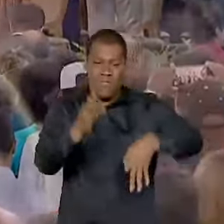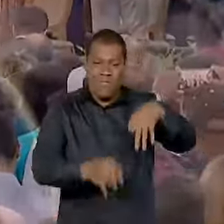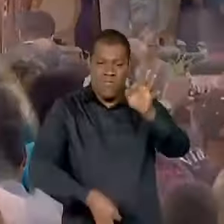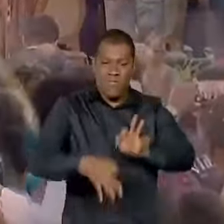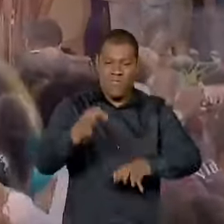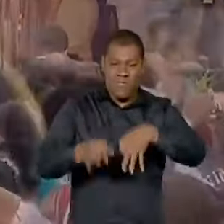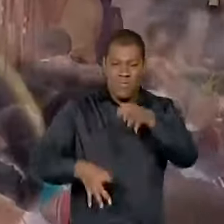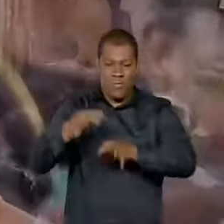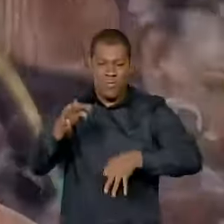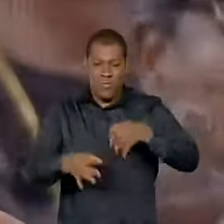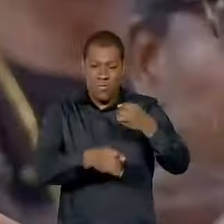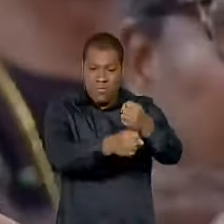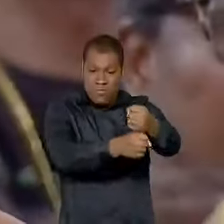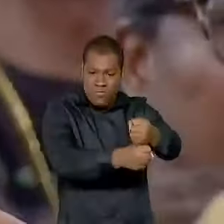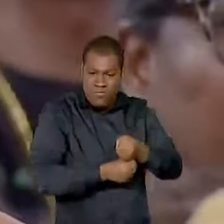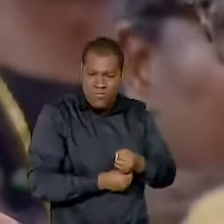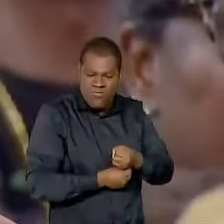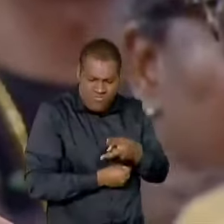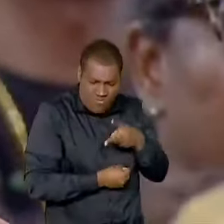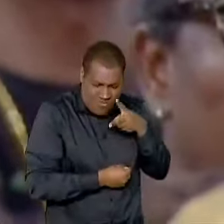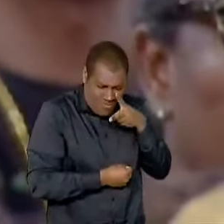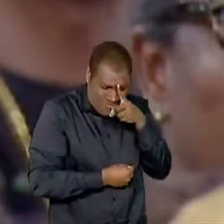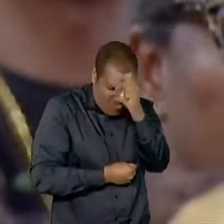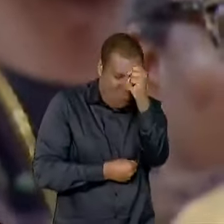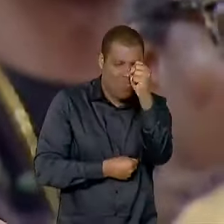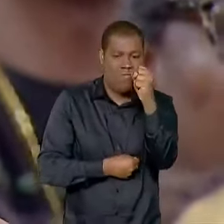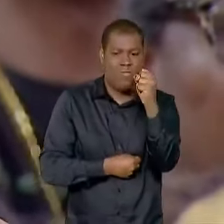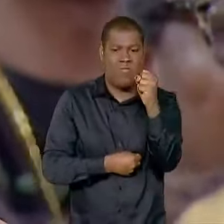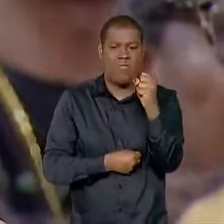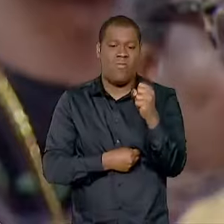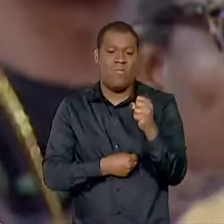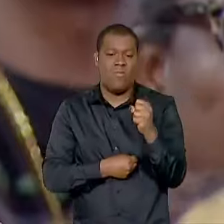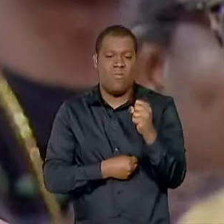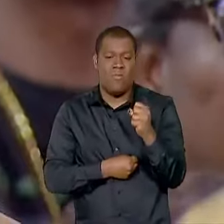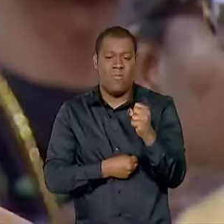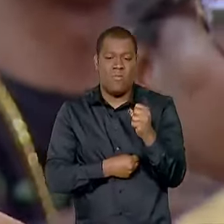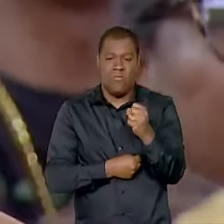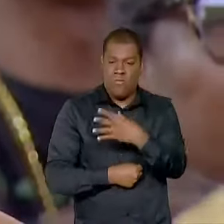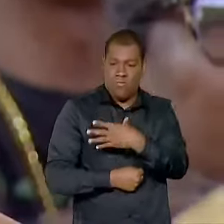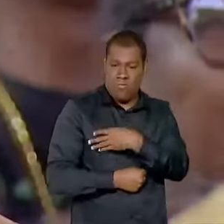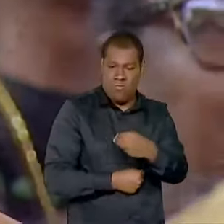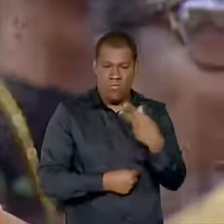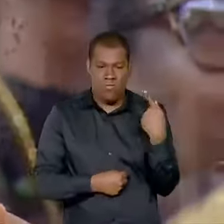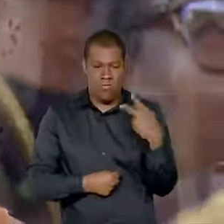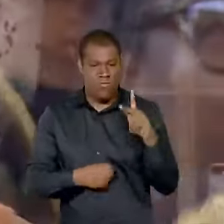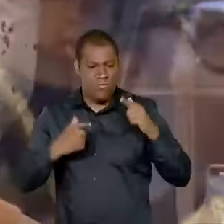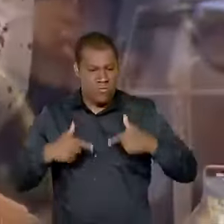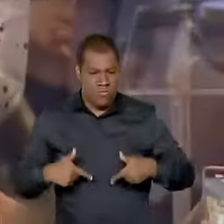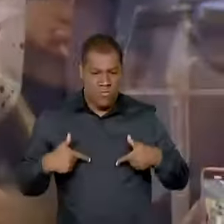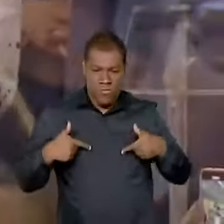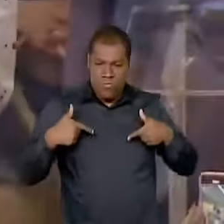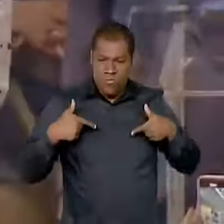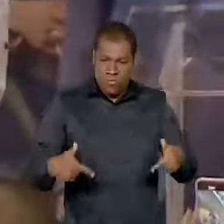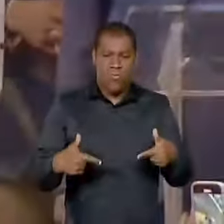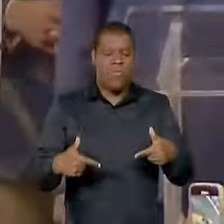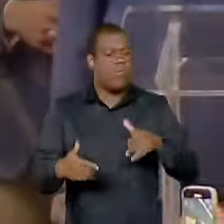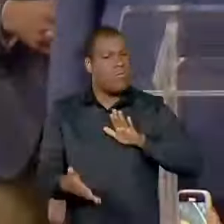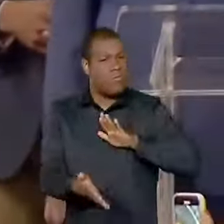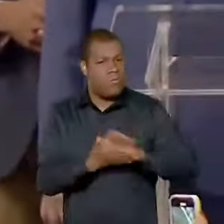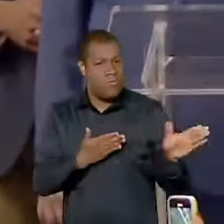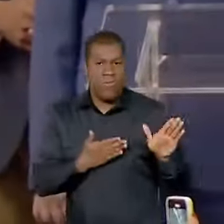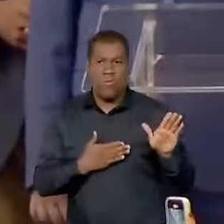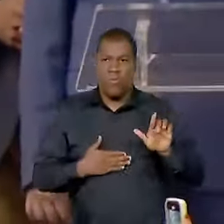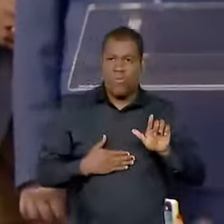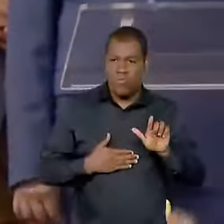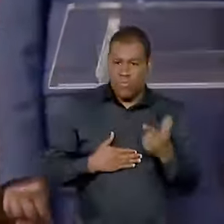Mas se ergues a justiça, clava forte, verás que um filho teu não